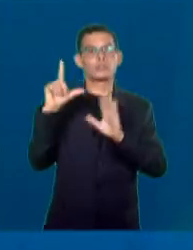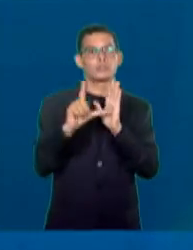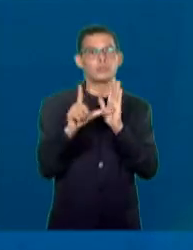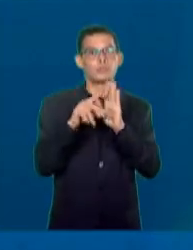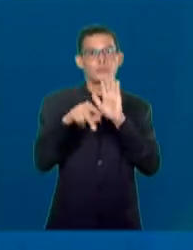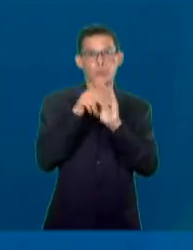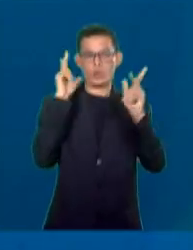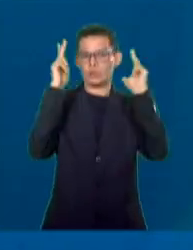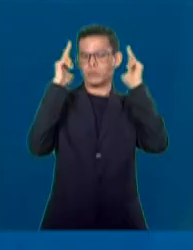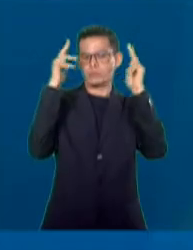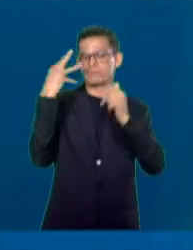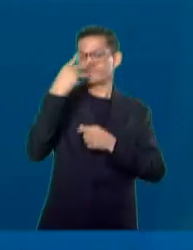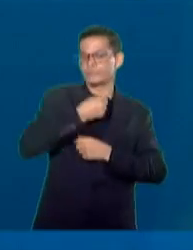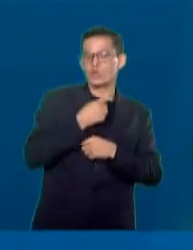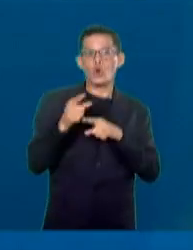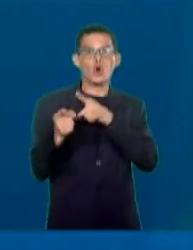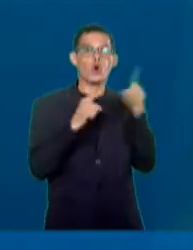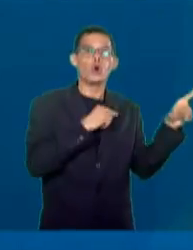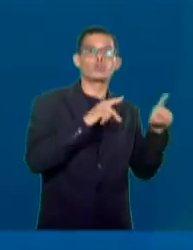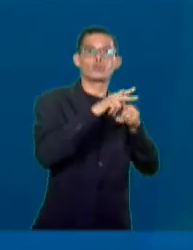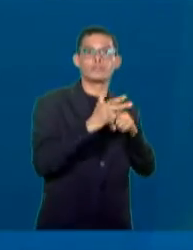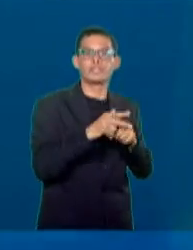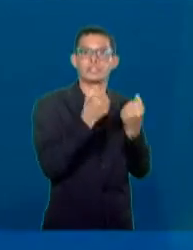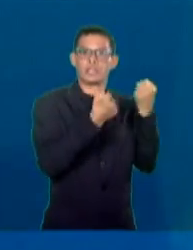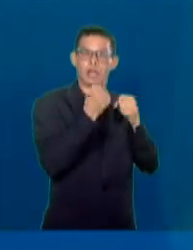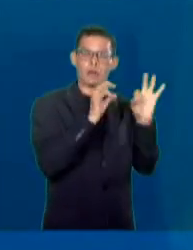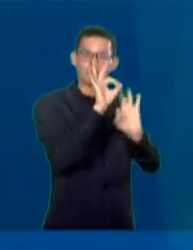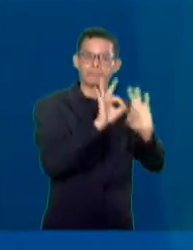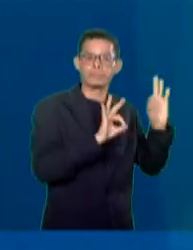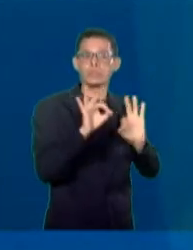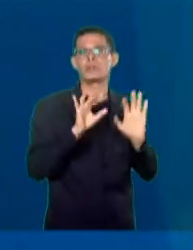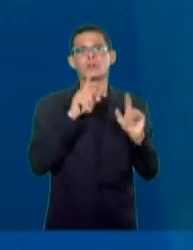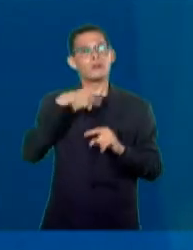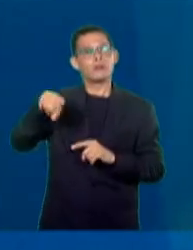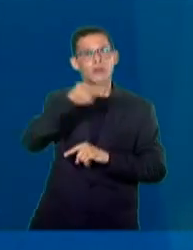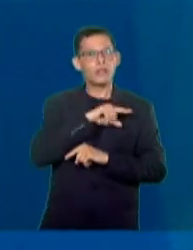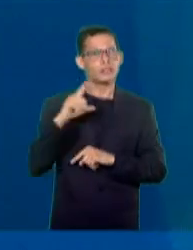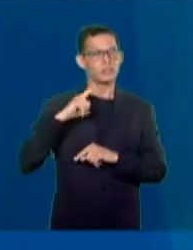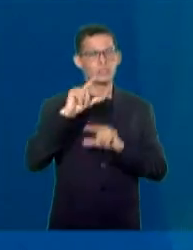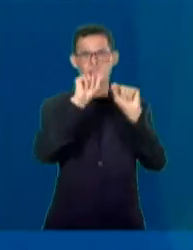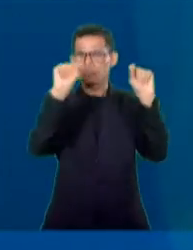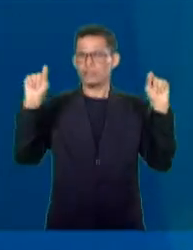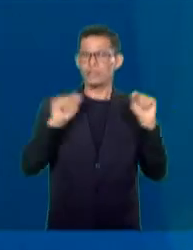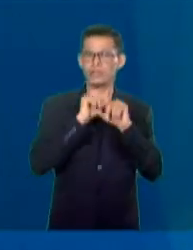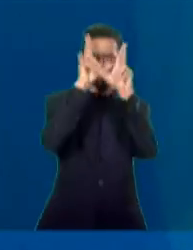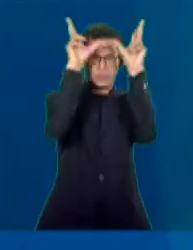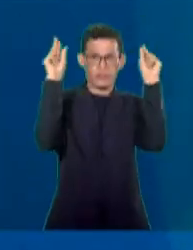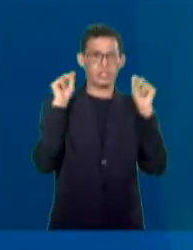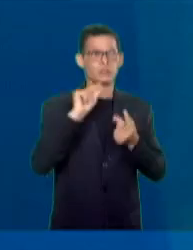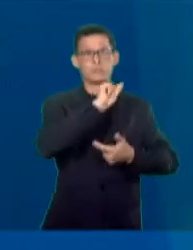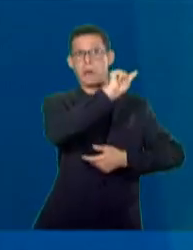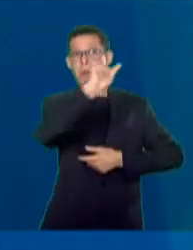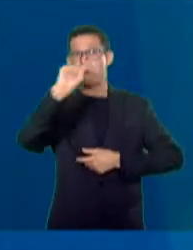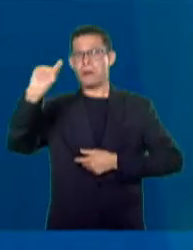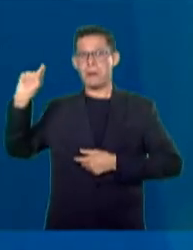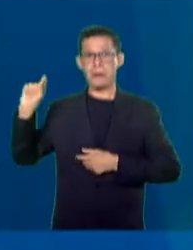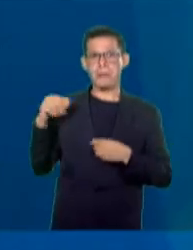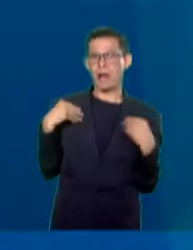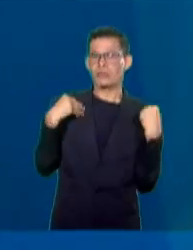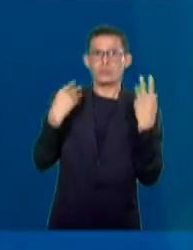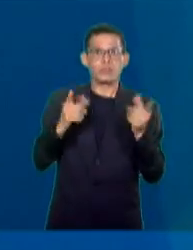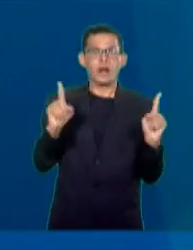abrir uma oficina mecânica e eu tava pedindo de alvará muitas prefeituras esse alvará era negado tinha que ser